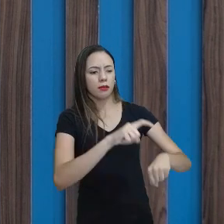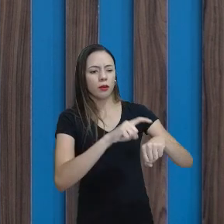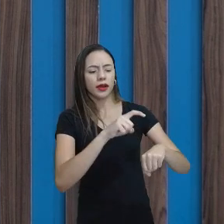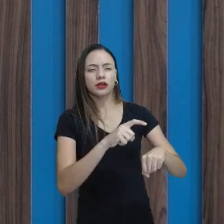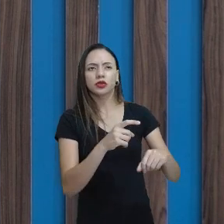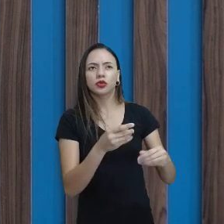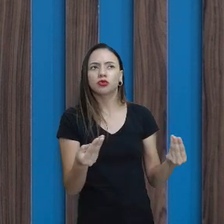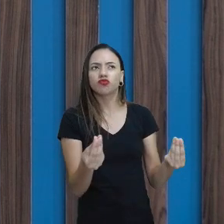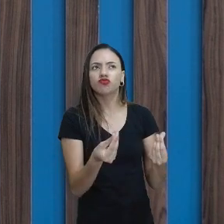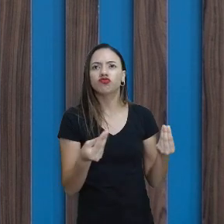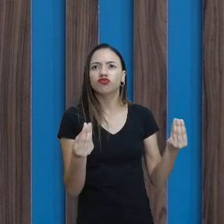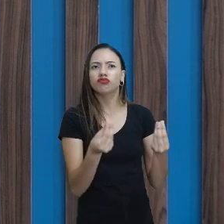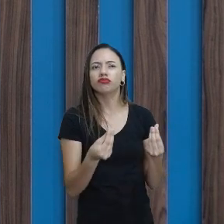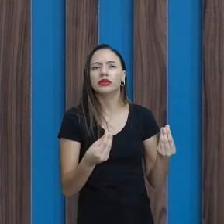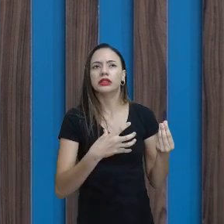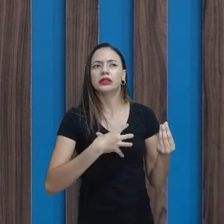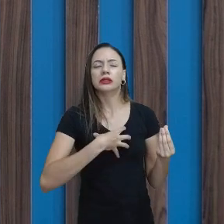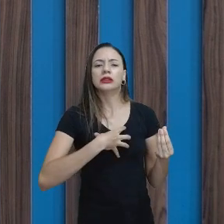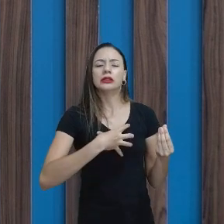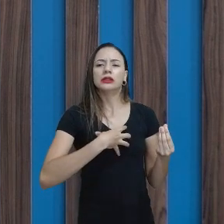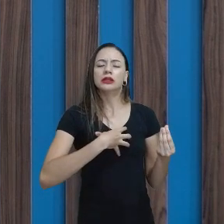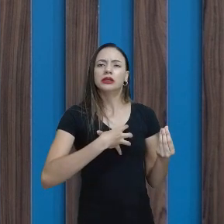nos trouxe aquele peso